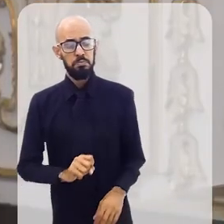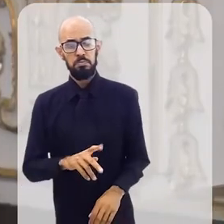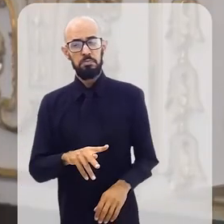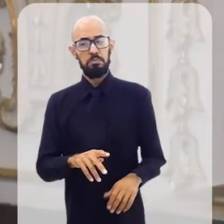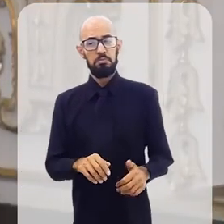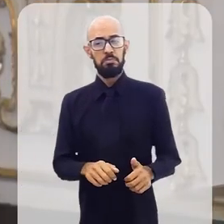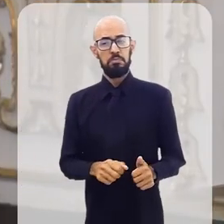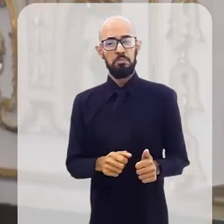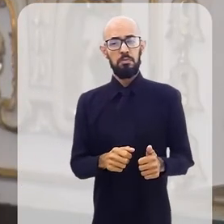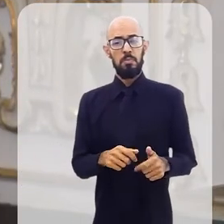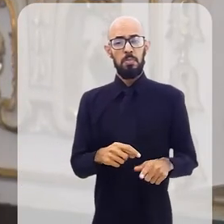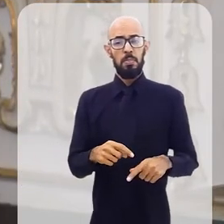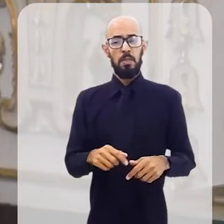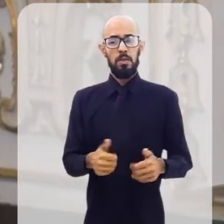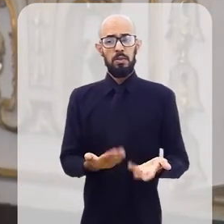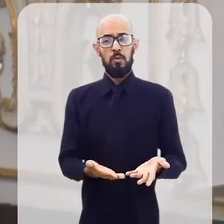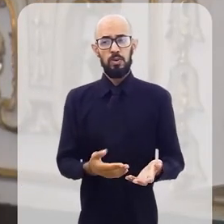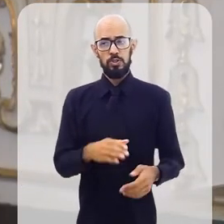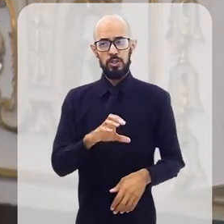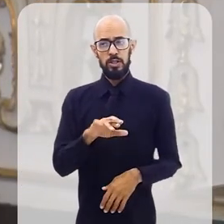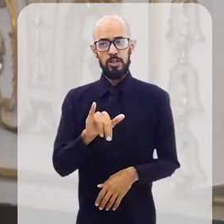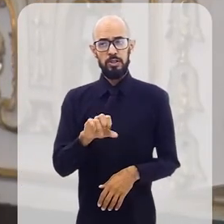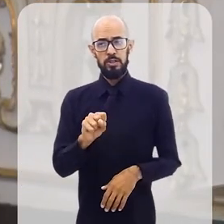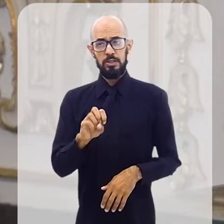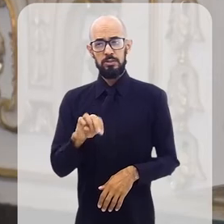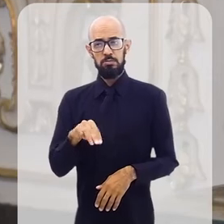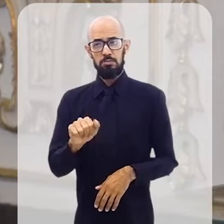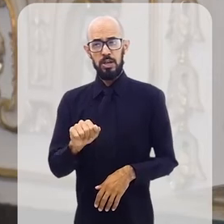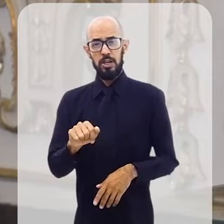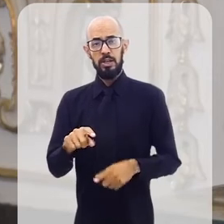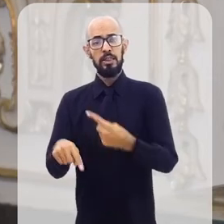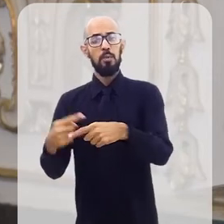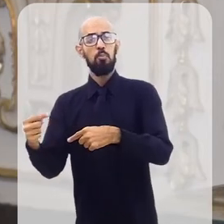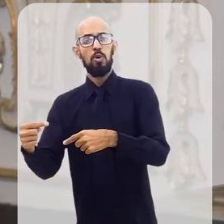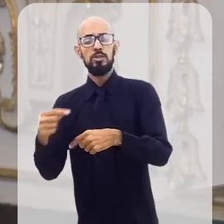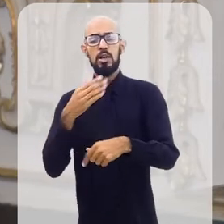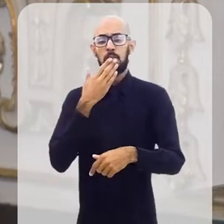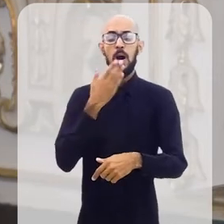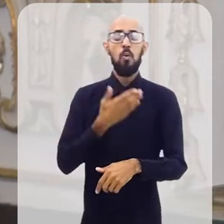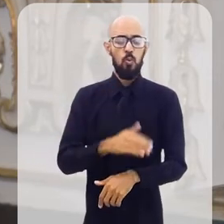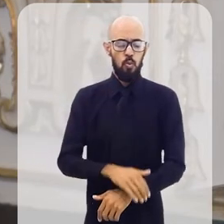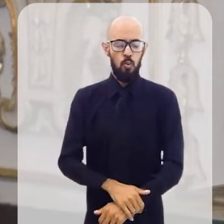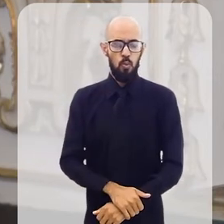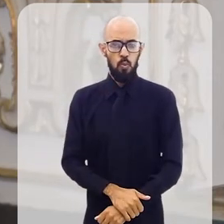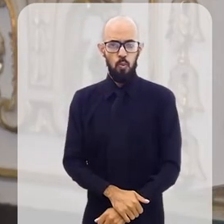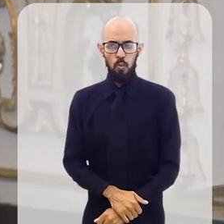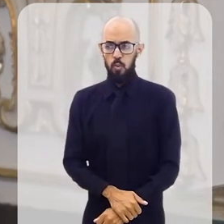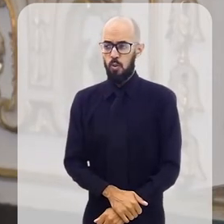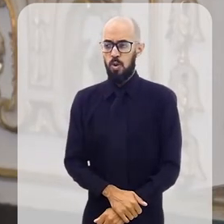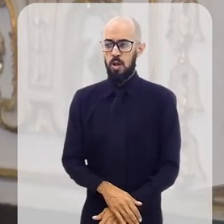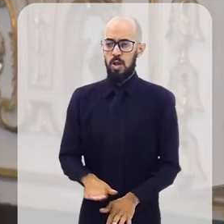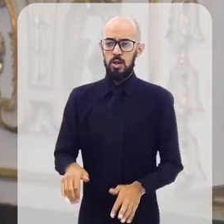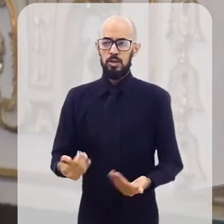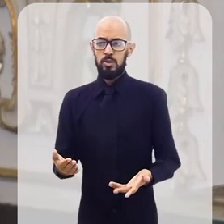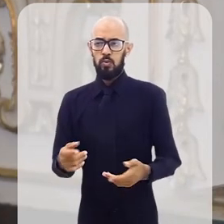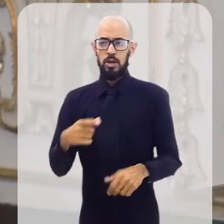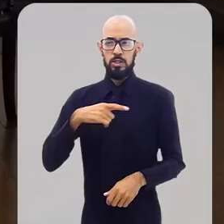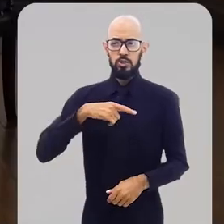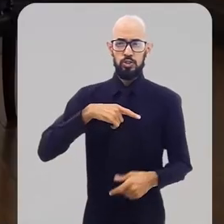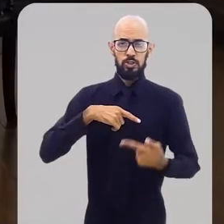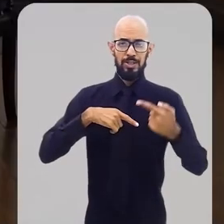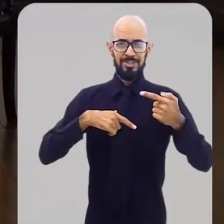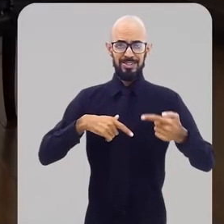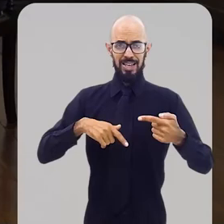então nós passamos pela crismi E qual é o próximo passo próximo passo nós